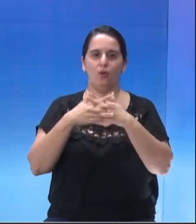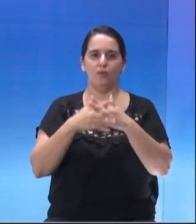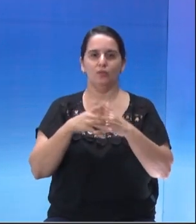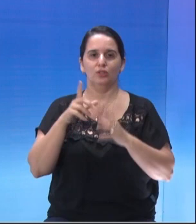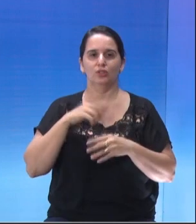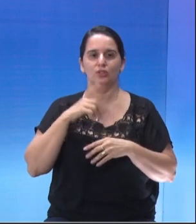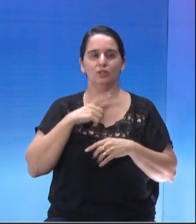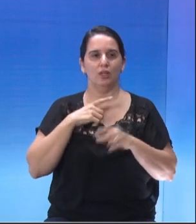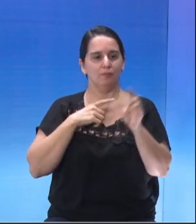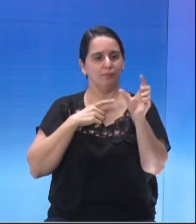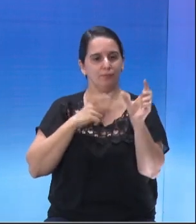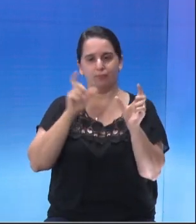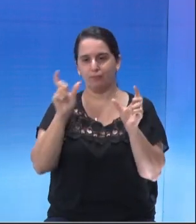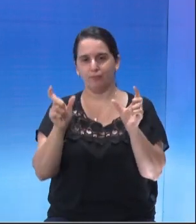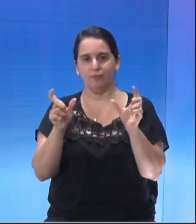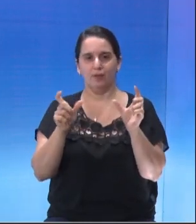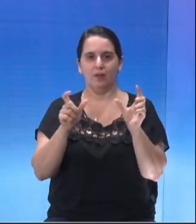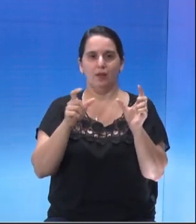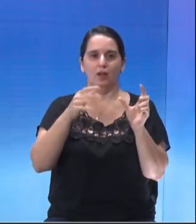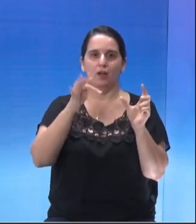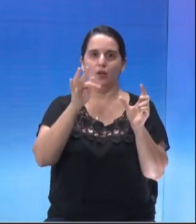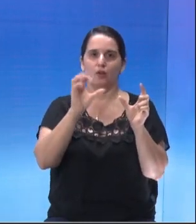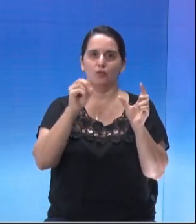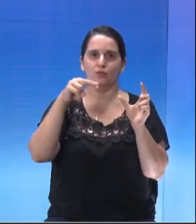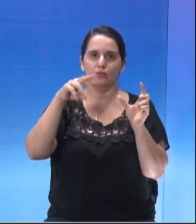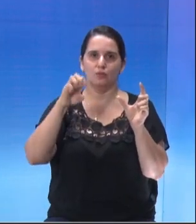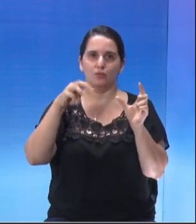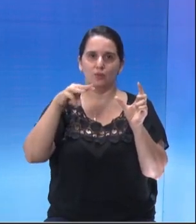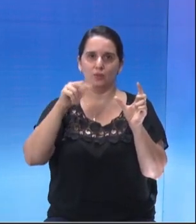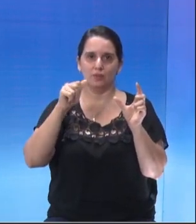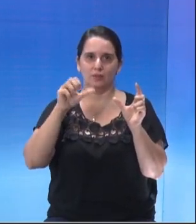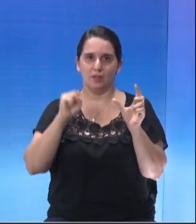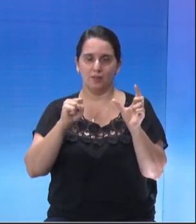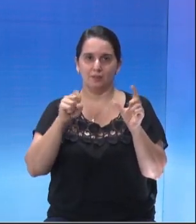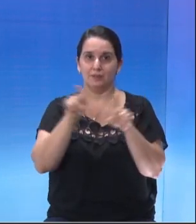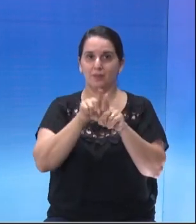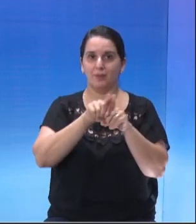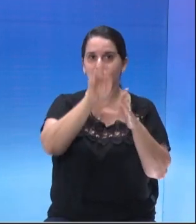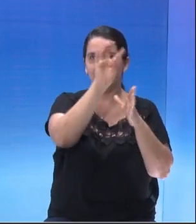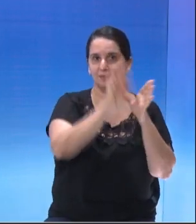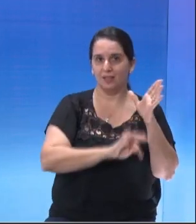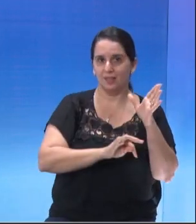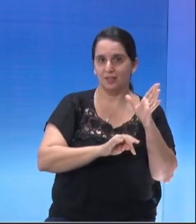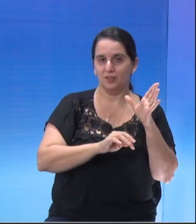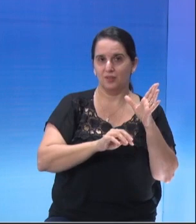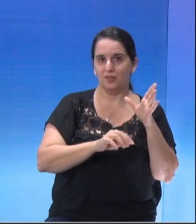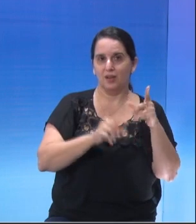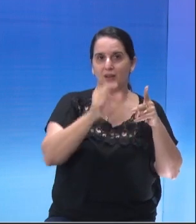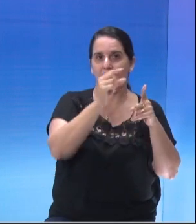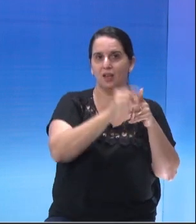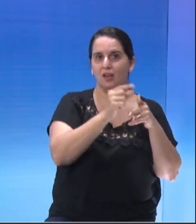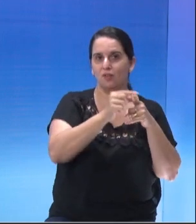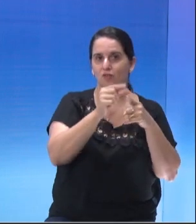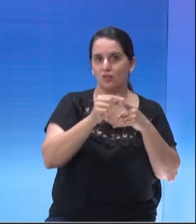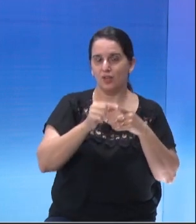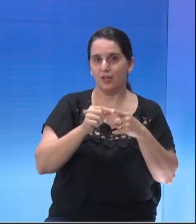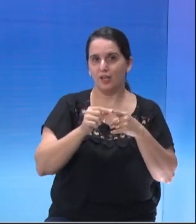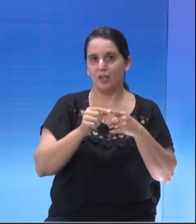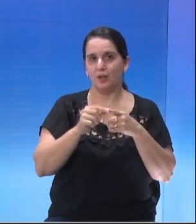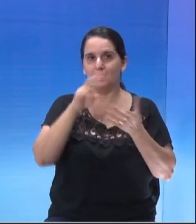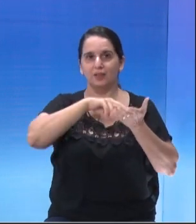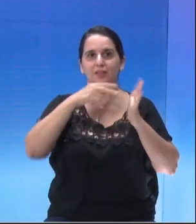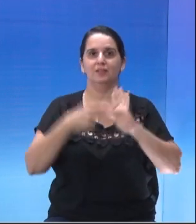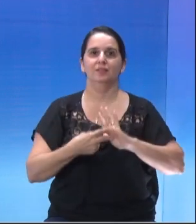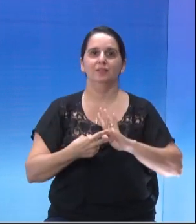está escrito a palavra fonemas e sintático lá no texto, e às vezes alguém pode dizer, nossa, encontrei a resposta,